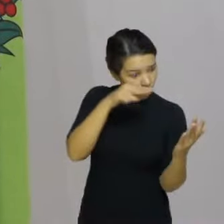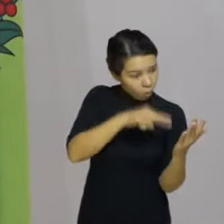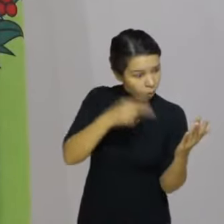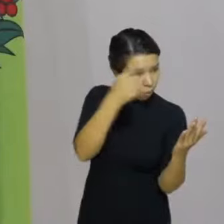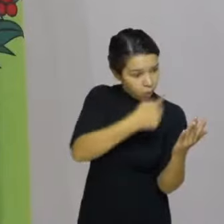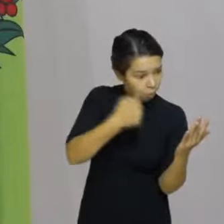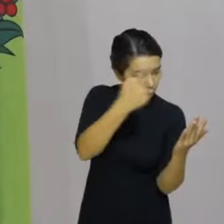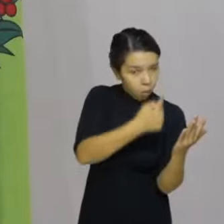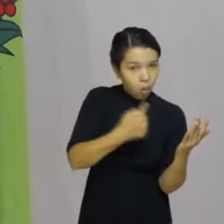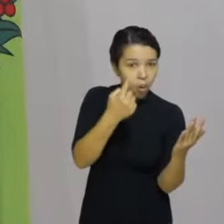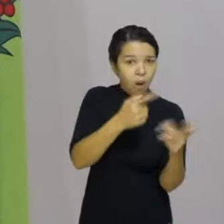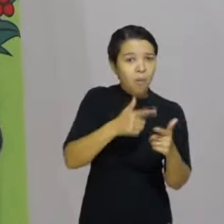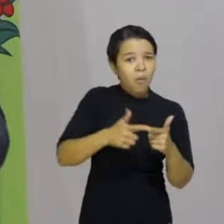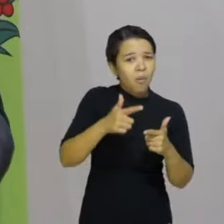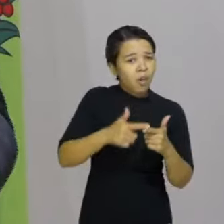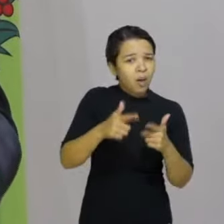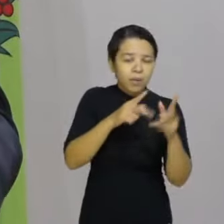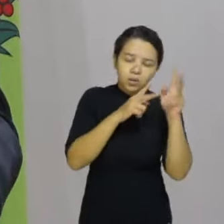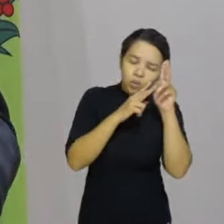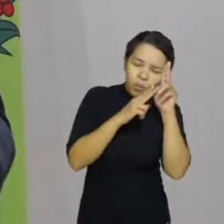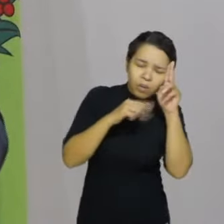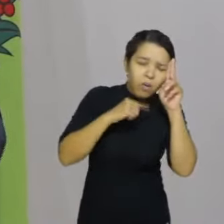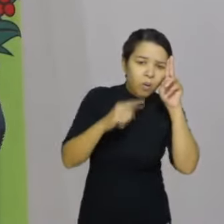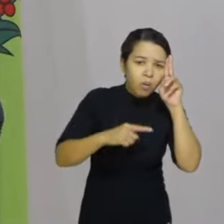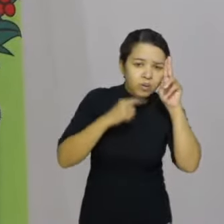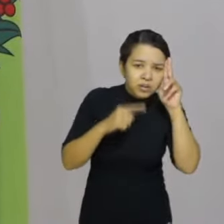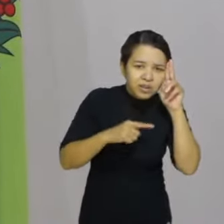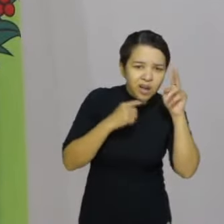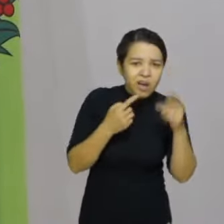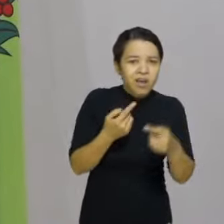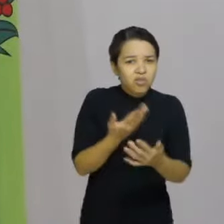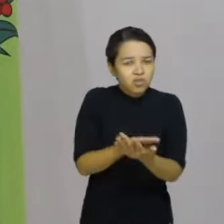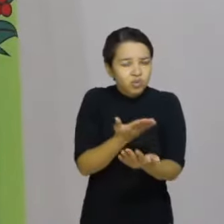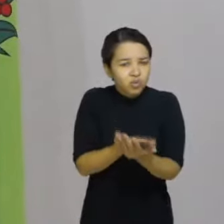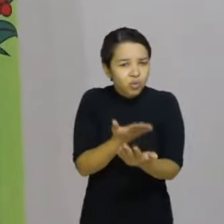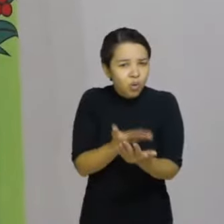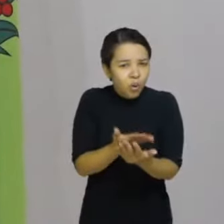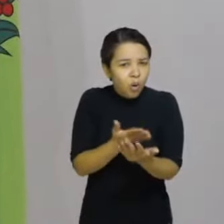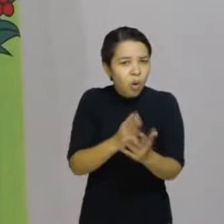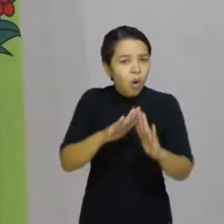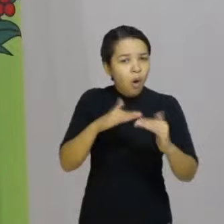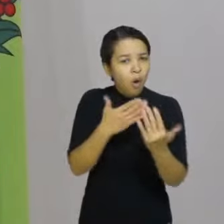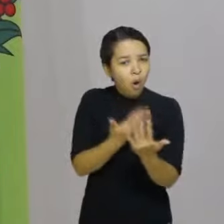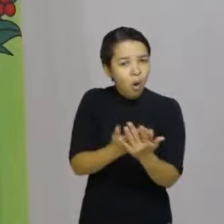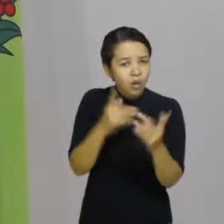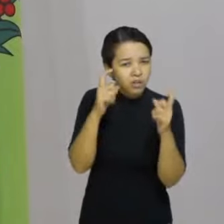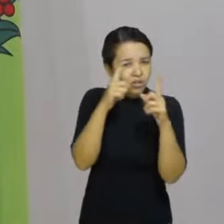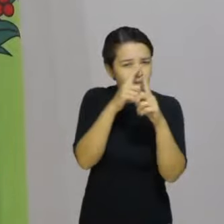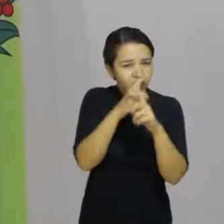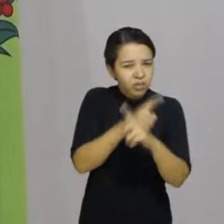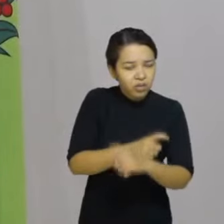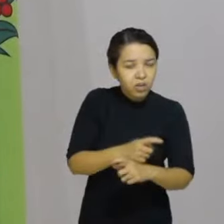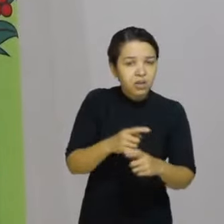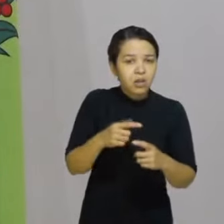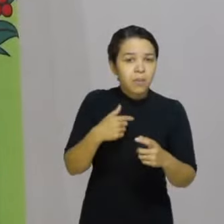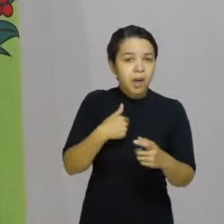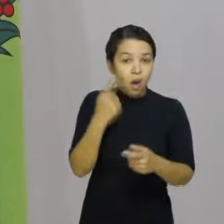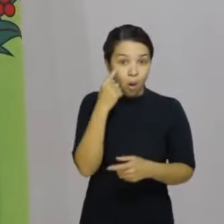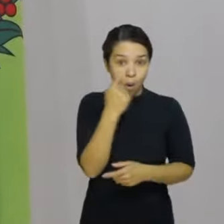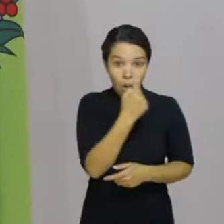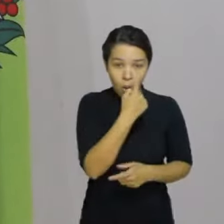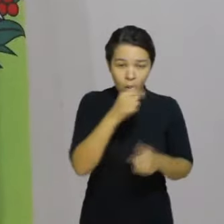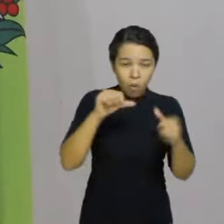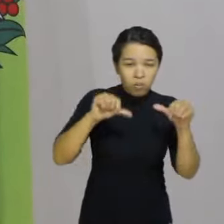no rendimento escolar, impacto até na saúde dos olhos, mais problema na visão, dores de cabeça,